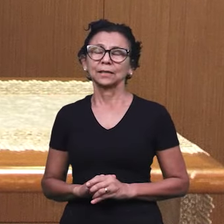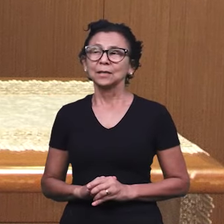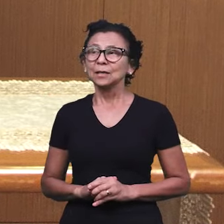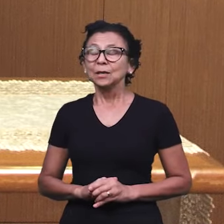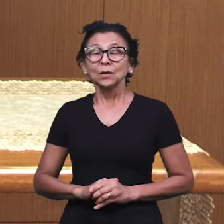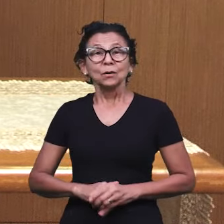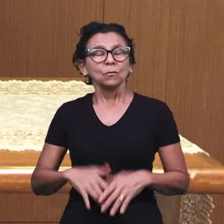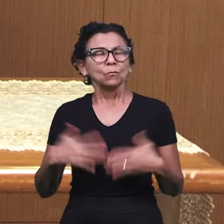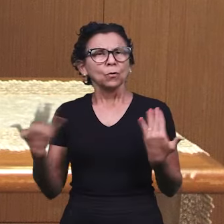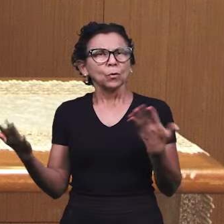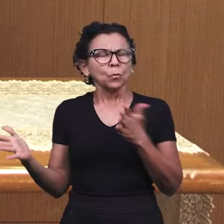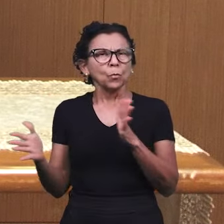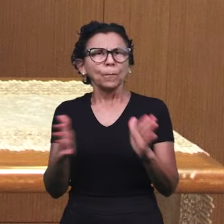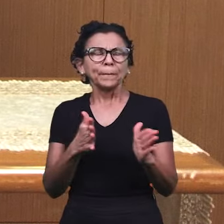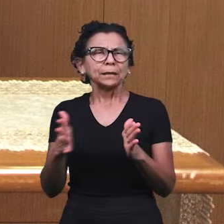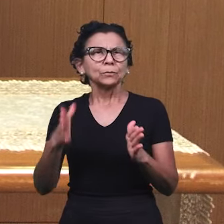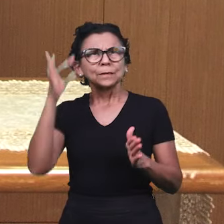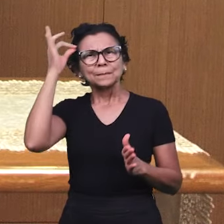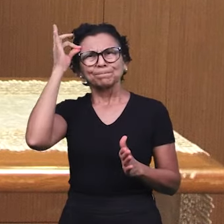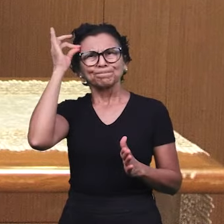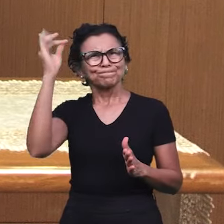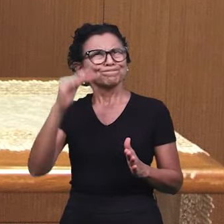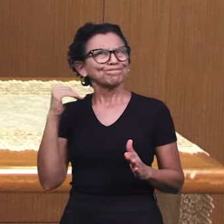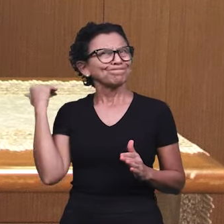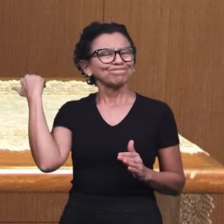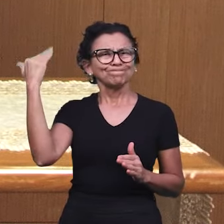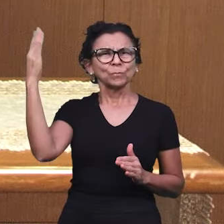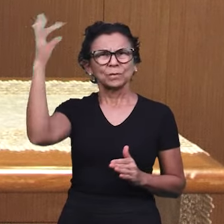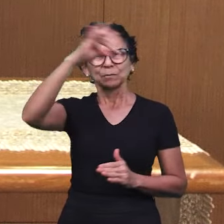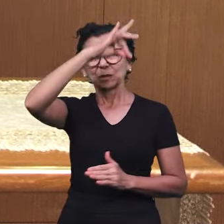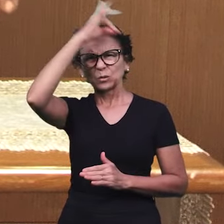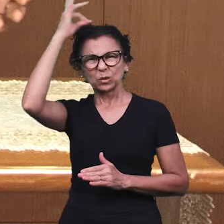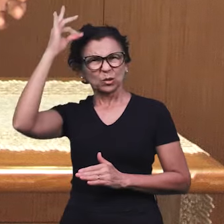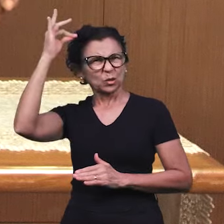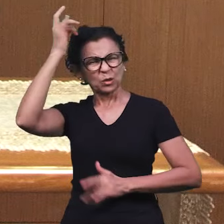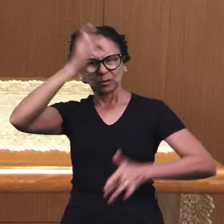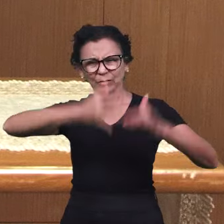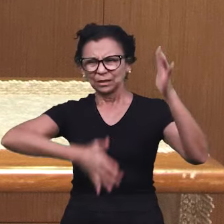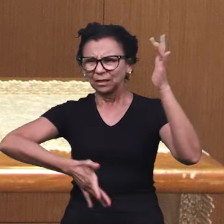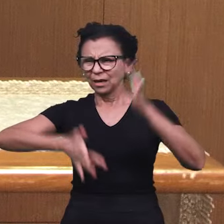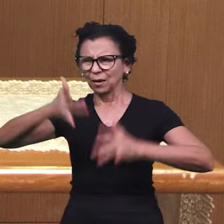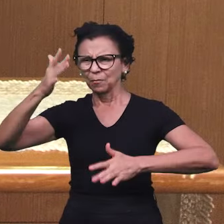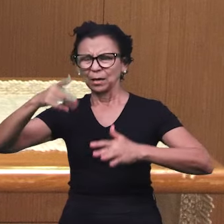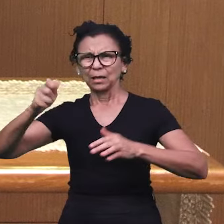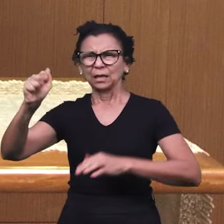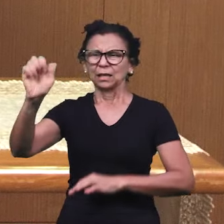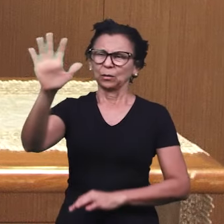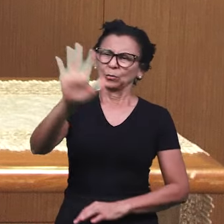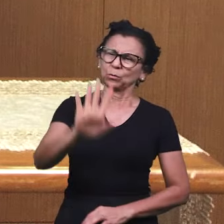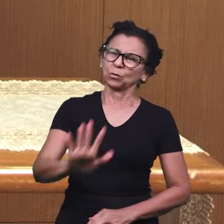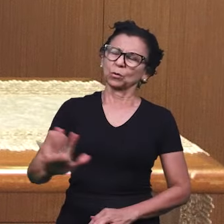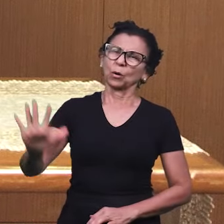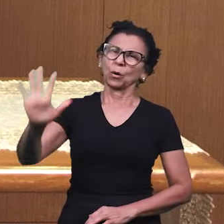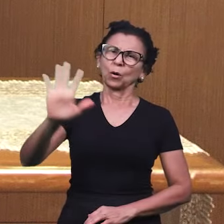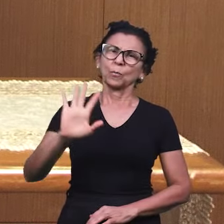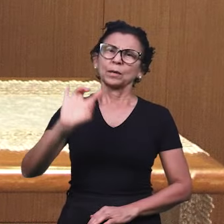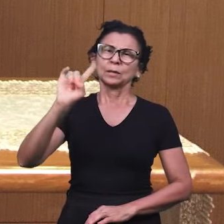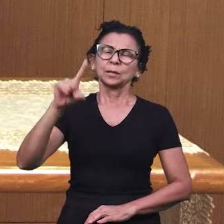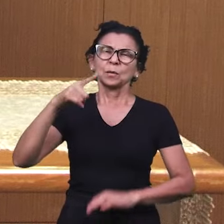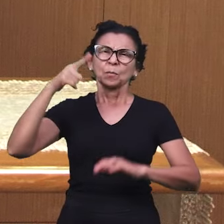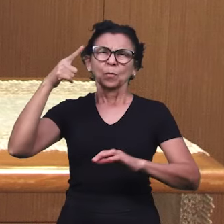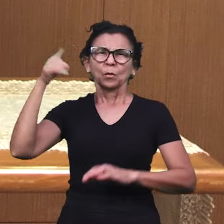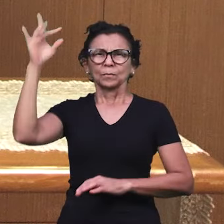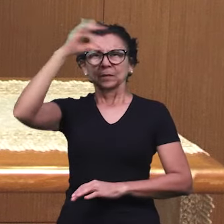avivamentos, onde houve uma grande operação do Espírito Santo na Europa e depois veio sobre todo o mundo.